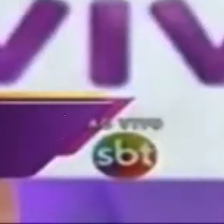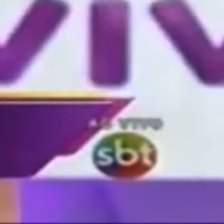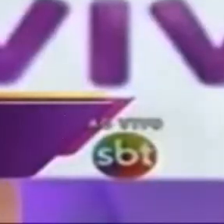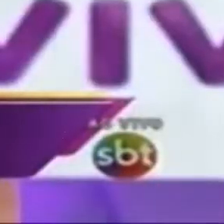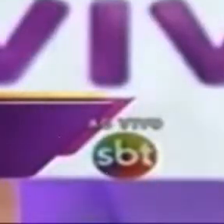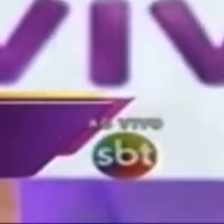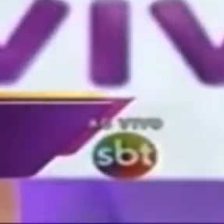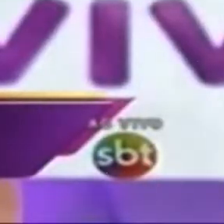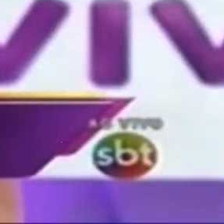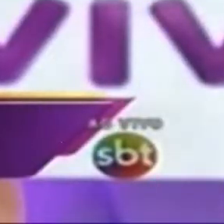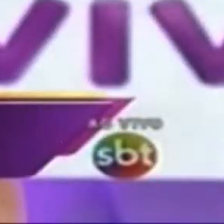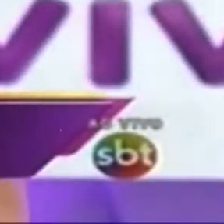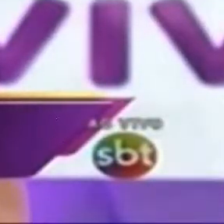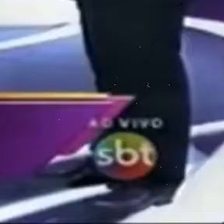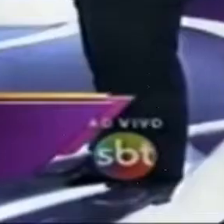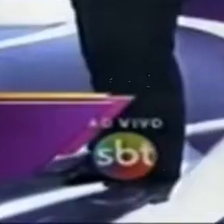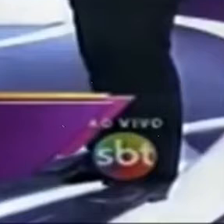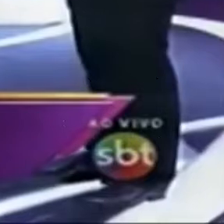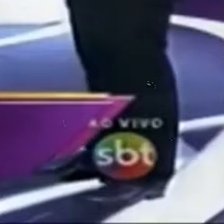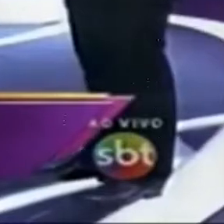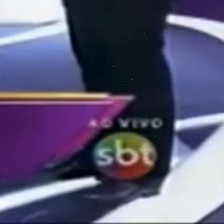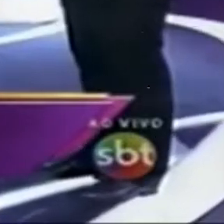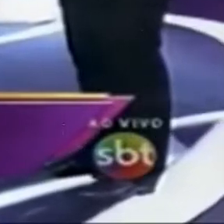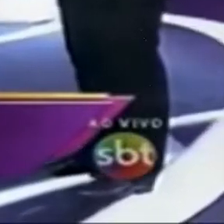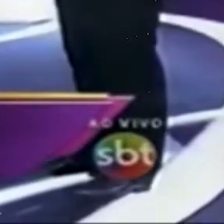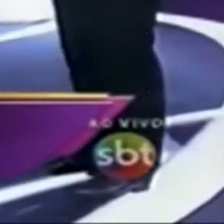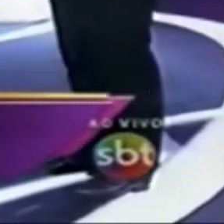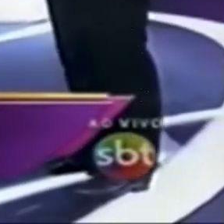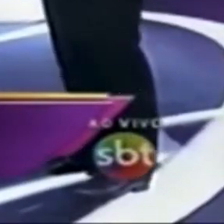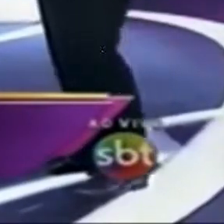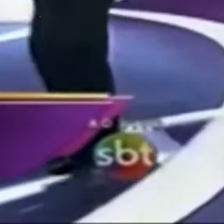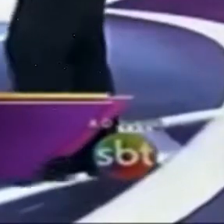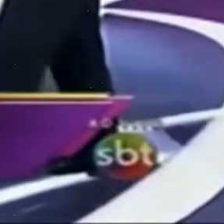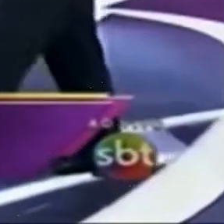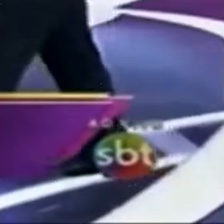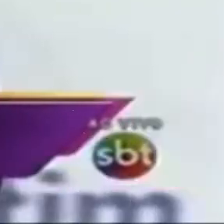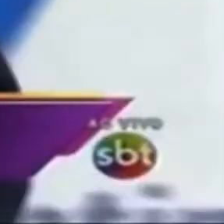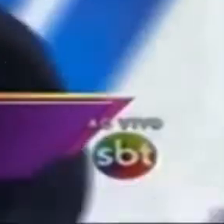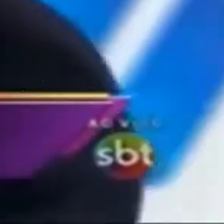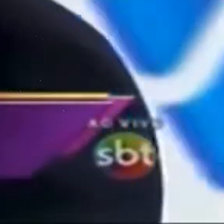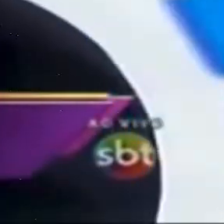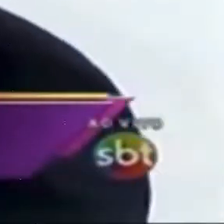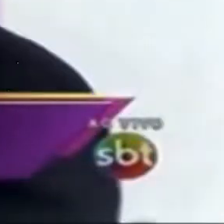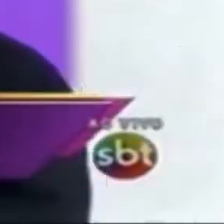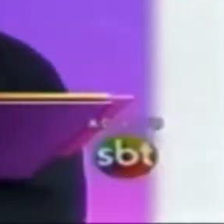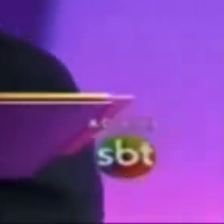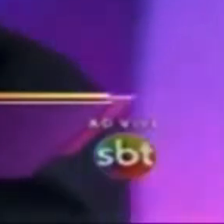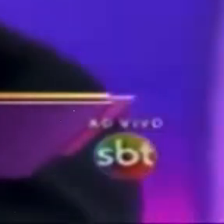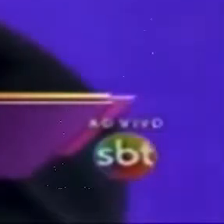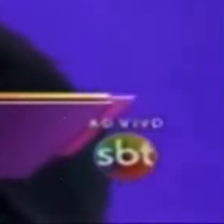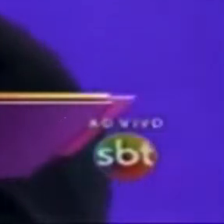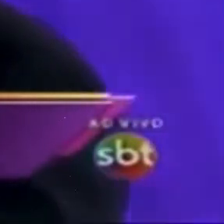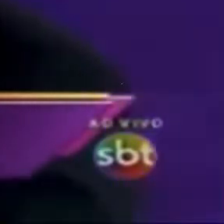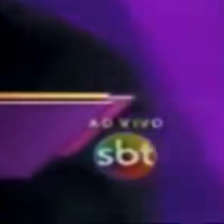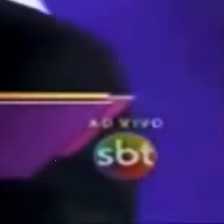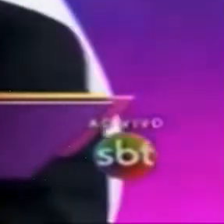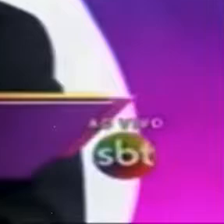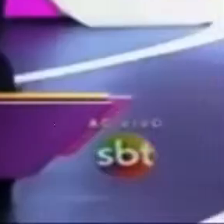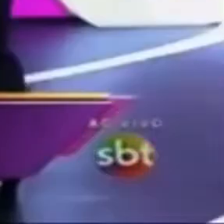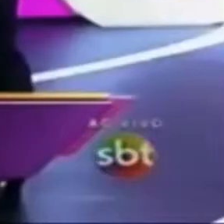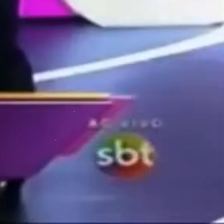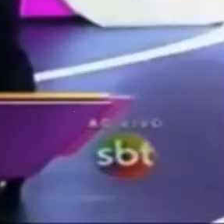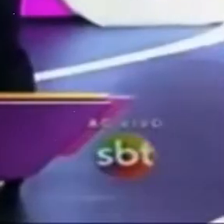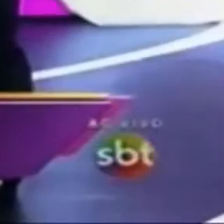bonequinhas iguaizinhas a gente. O vestido tá sendo leiloado, eu tenho que exibir, né? Ah, você vai leiloar? Sim, eu vou leiloar esse vestido, que é do Vânio